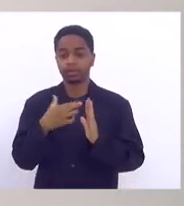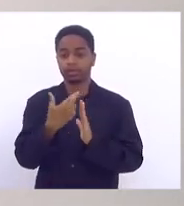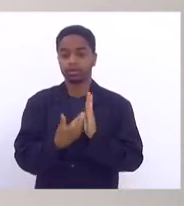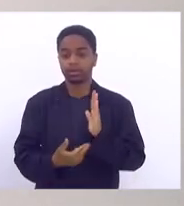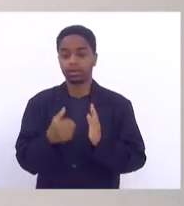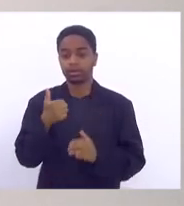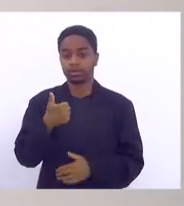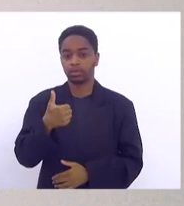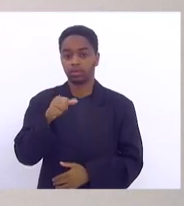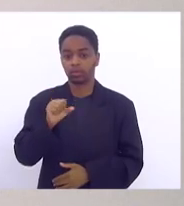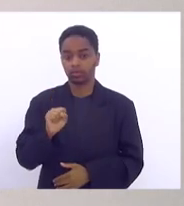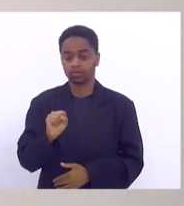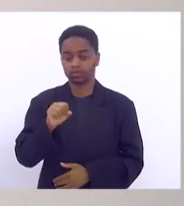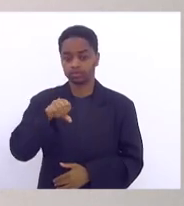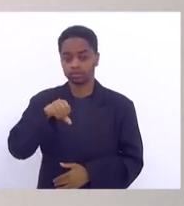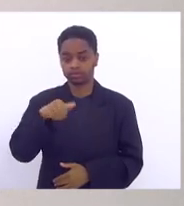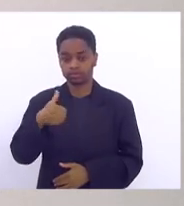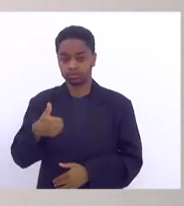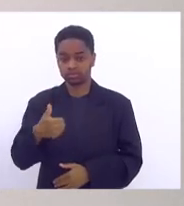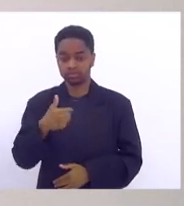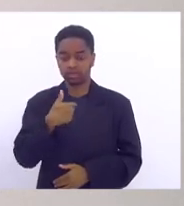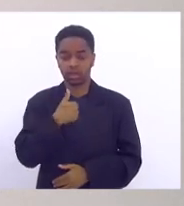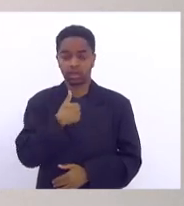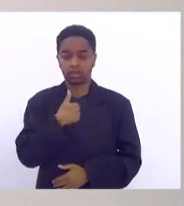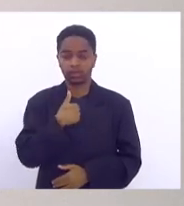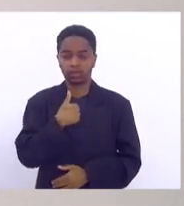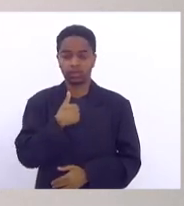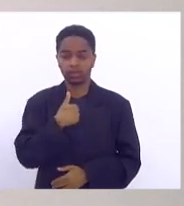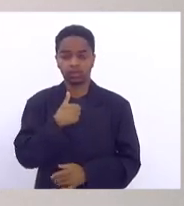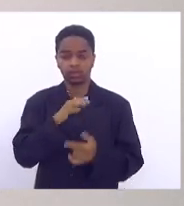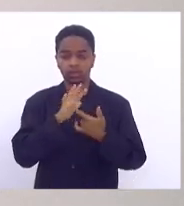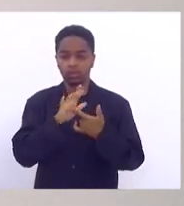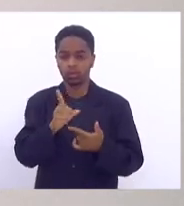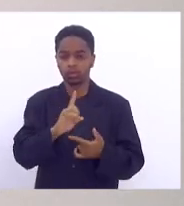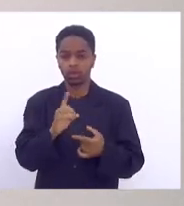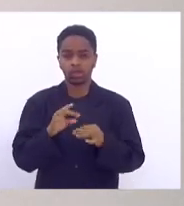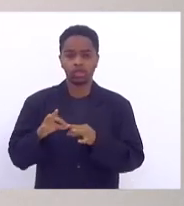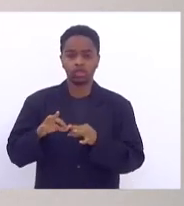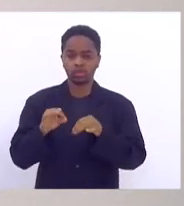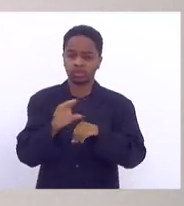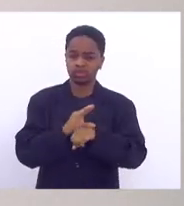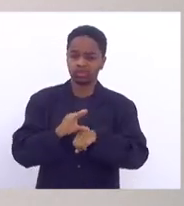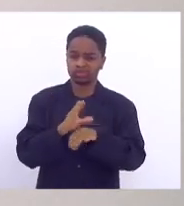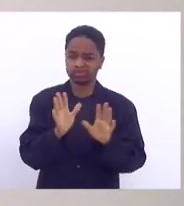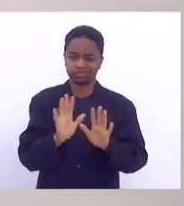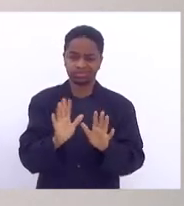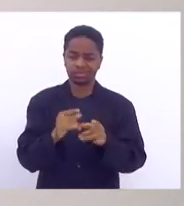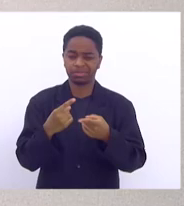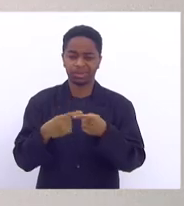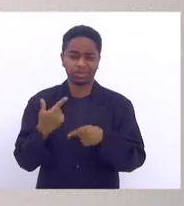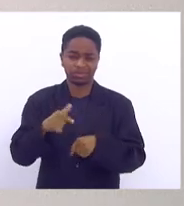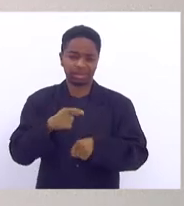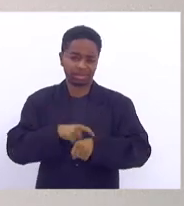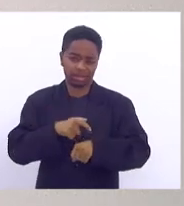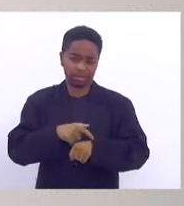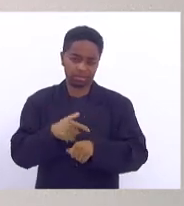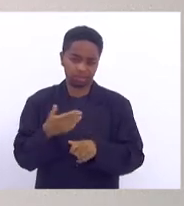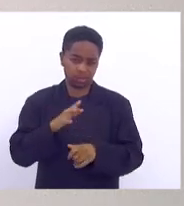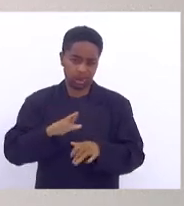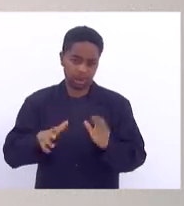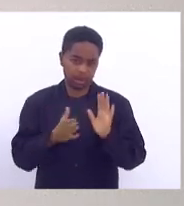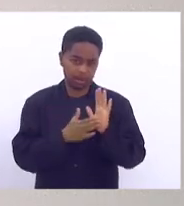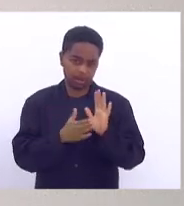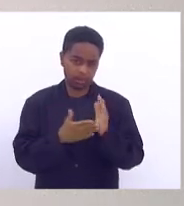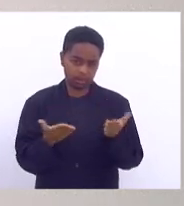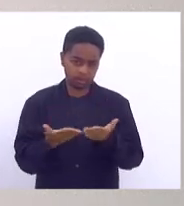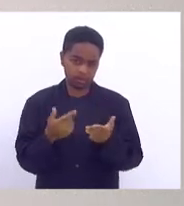1891 eu não vou fazer um passeio aqui por todas as constituições primeiro porque não há tempo não é essa a proposta não vou